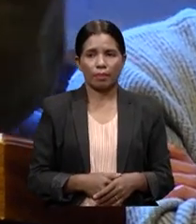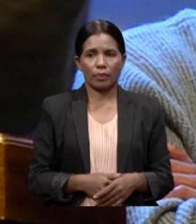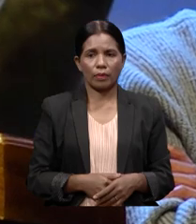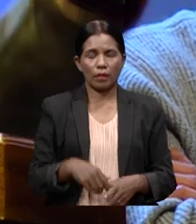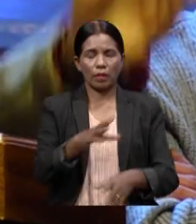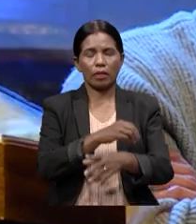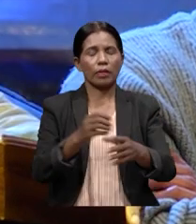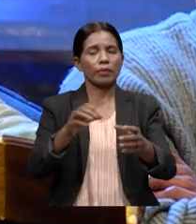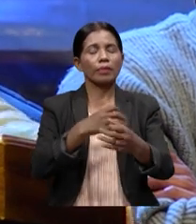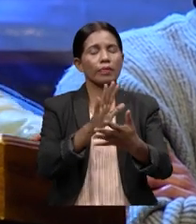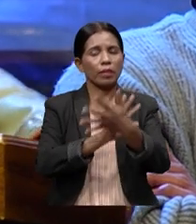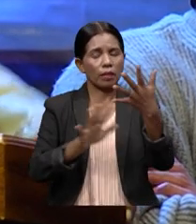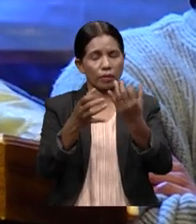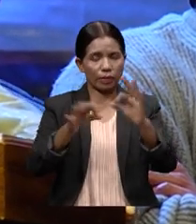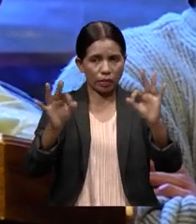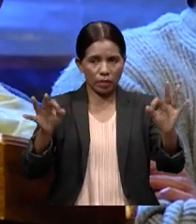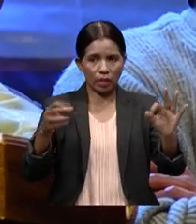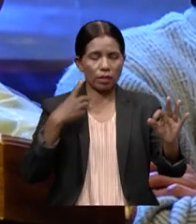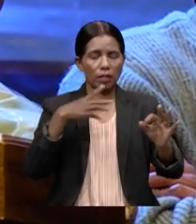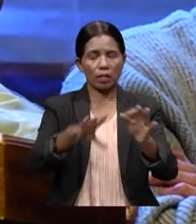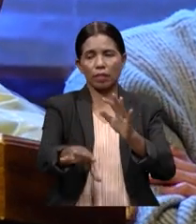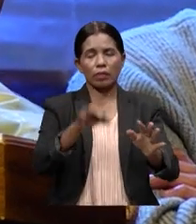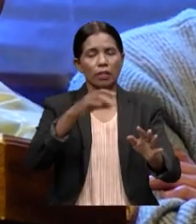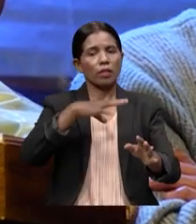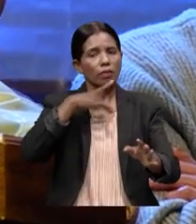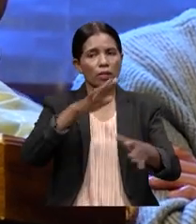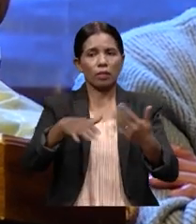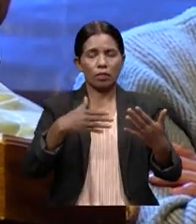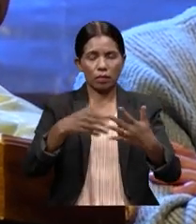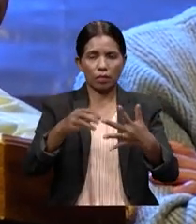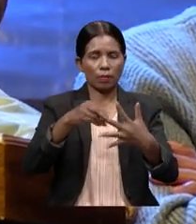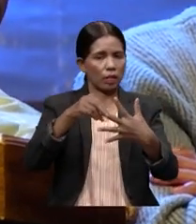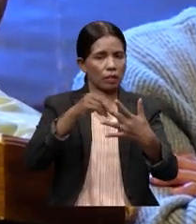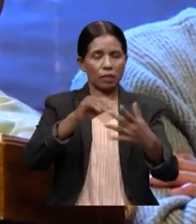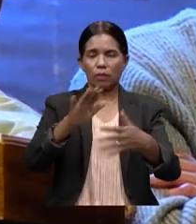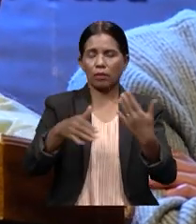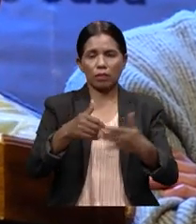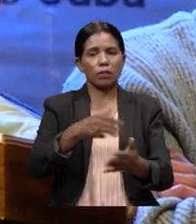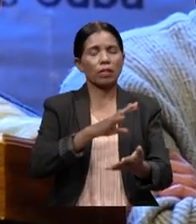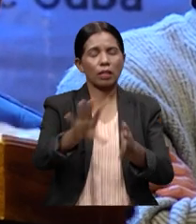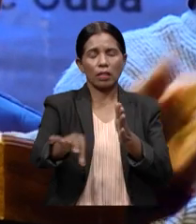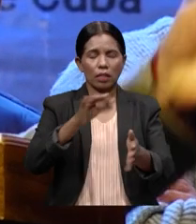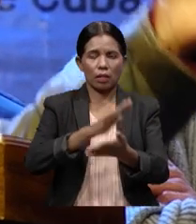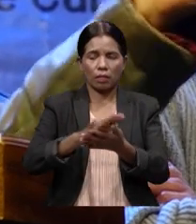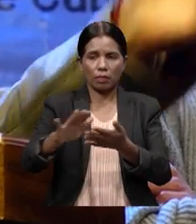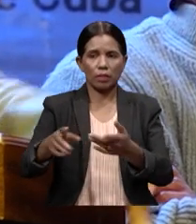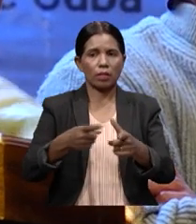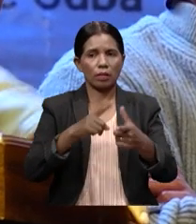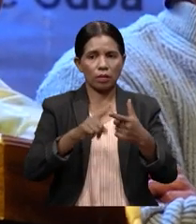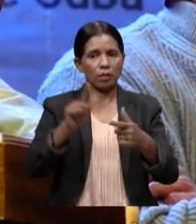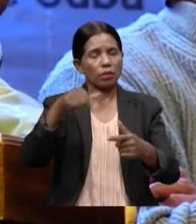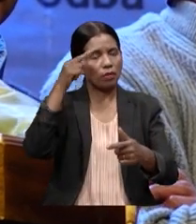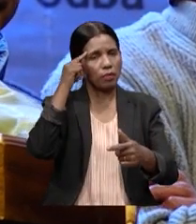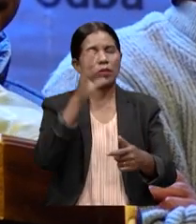Festa ramata e tehili lixo serem roto, plástico serem roto. Depois ao fia, ao